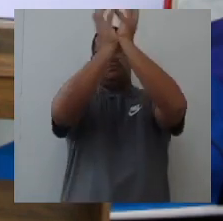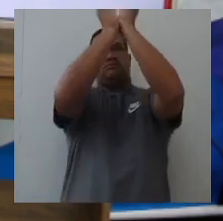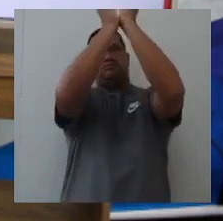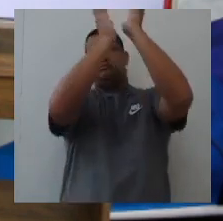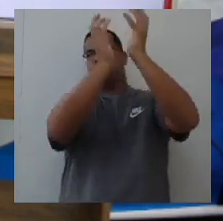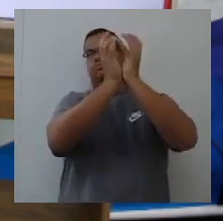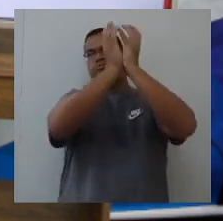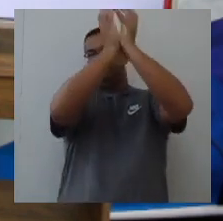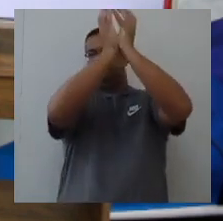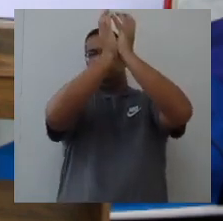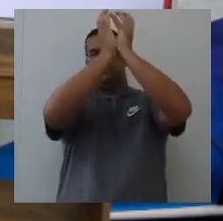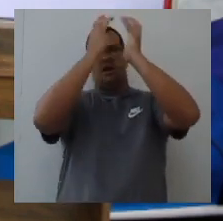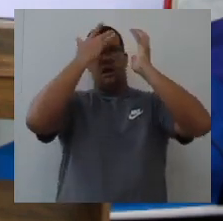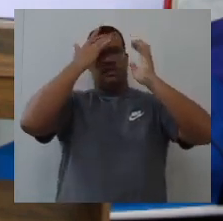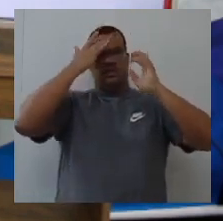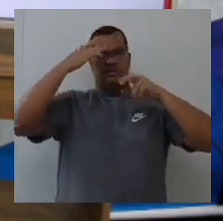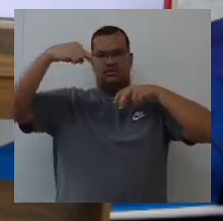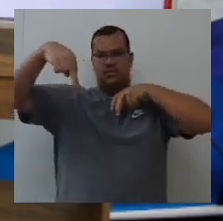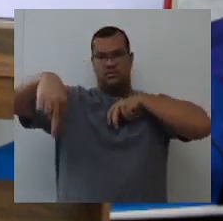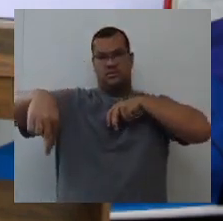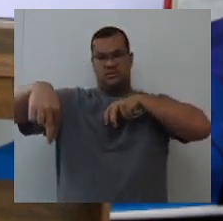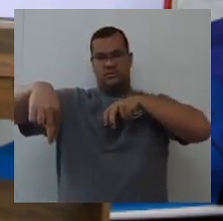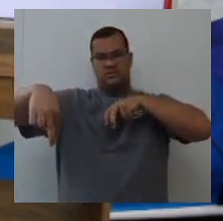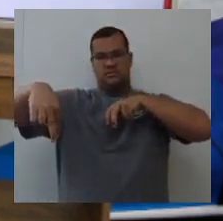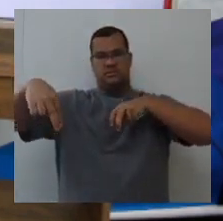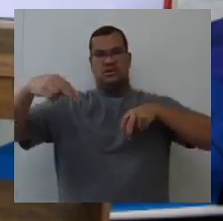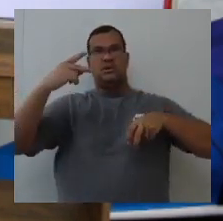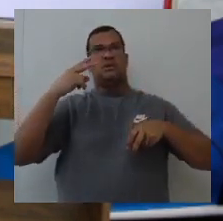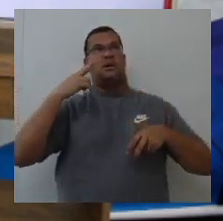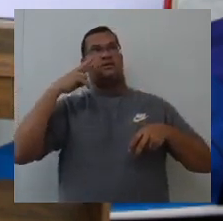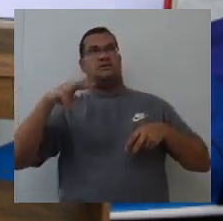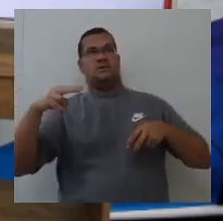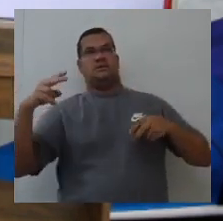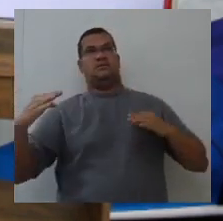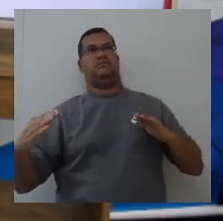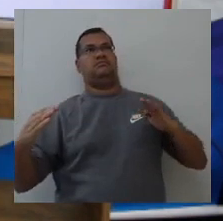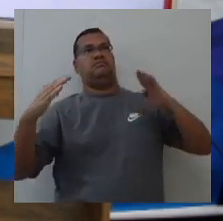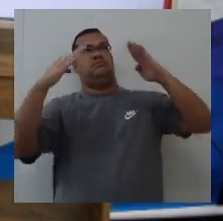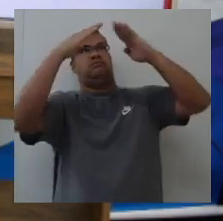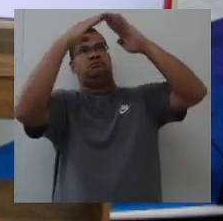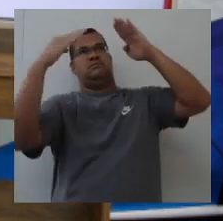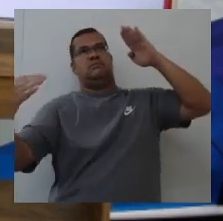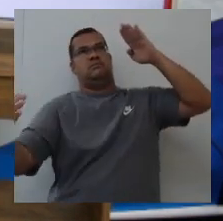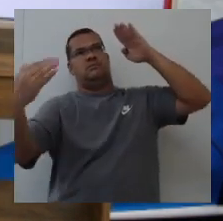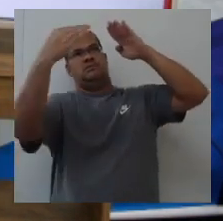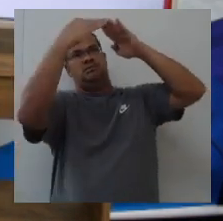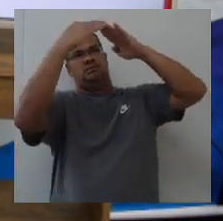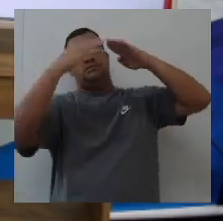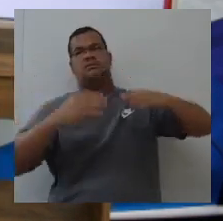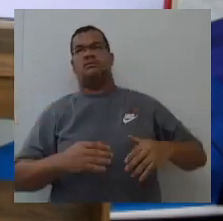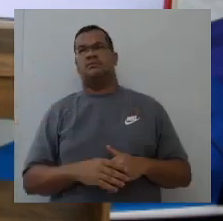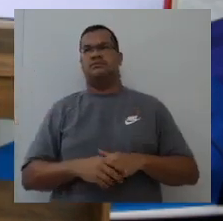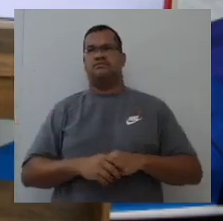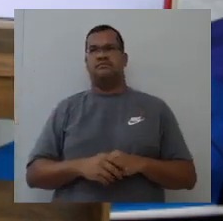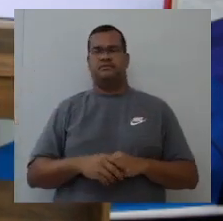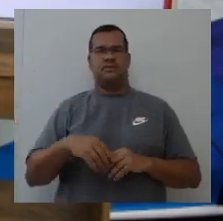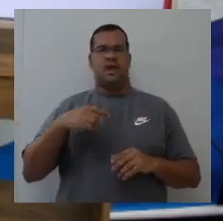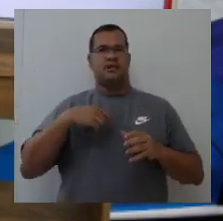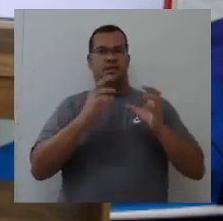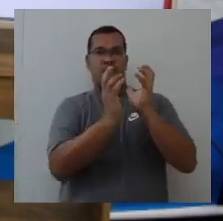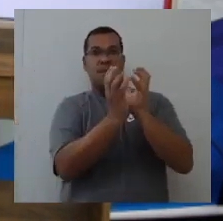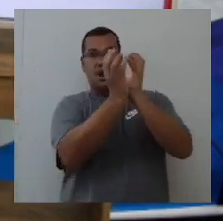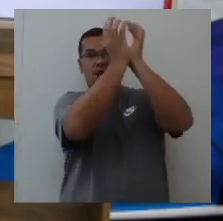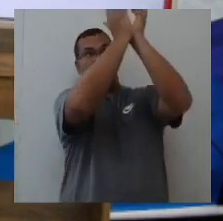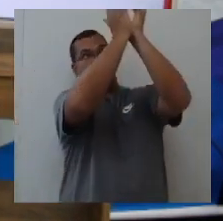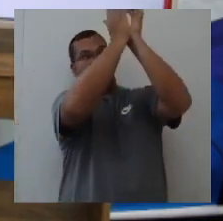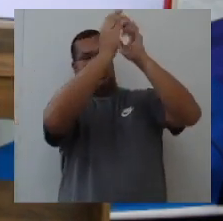dois observadores, o observador A e o observador B. Esses dois observadores, de repente, estão a certas posições que têm um ângulo de visão em